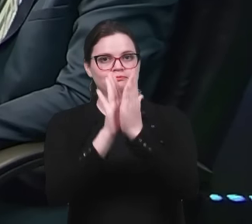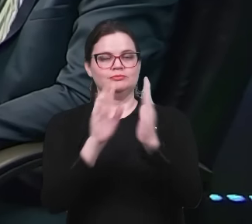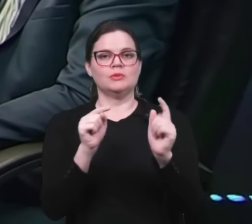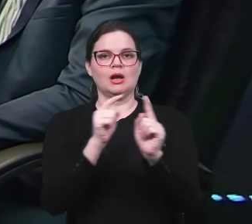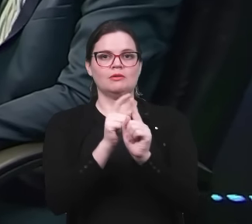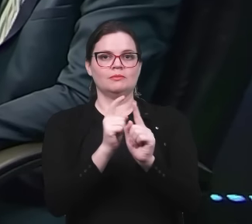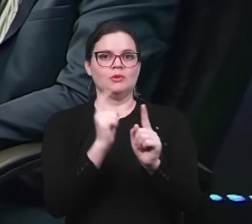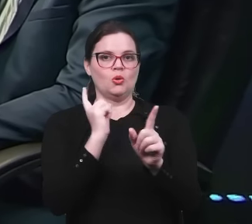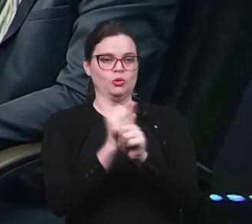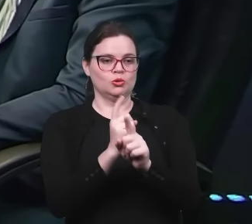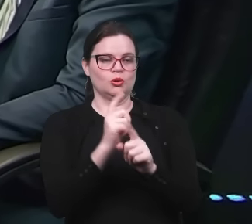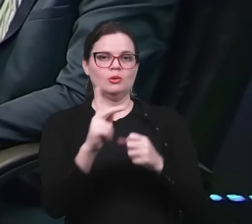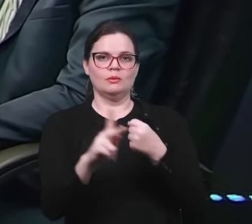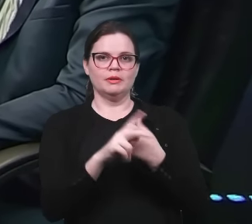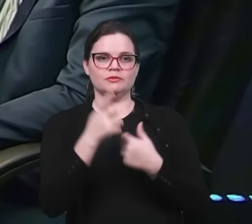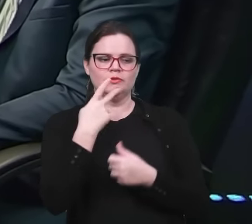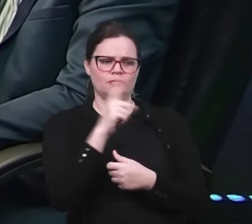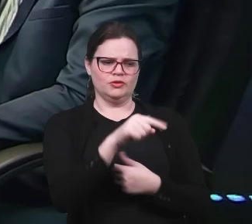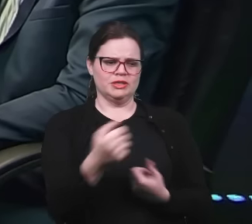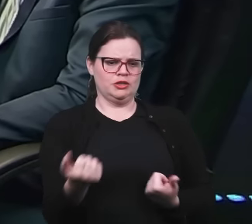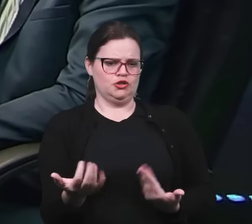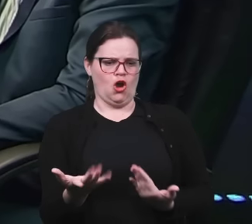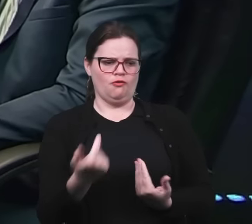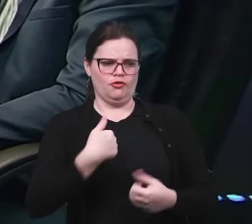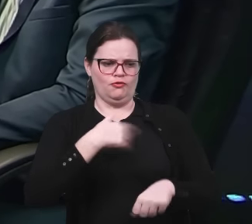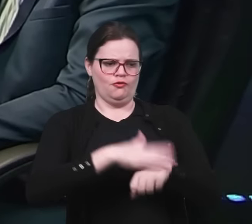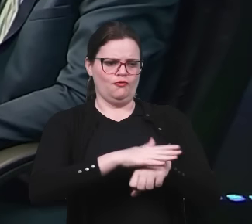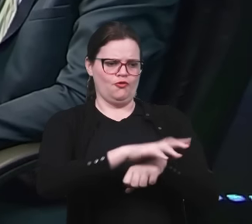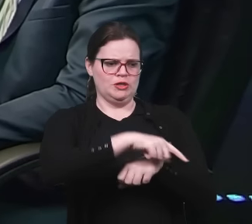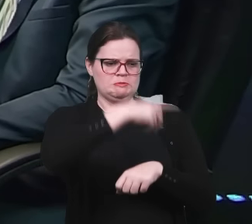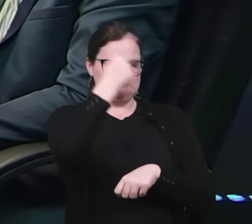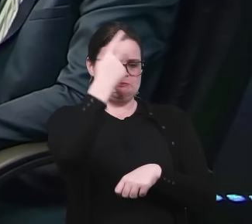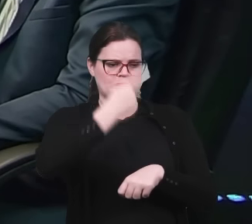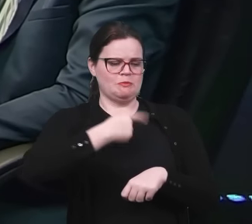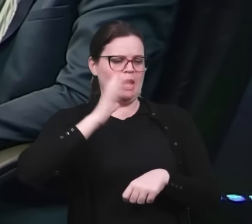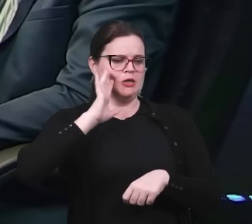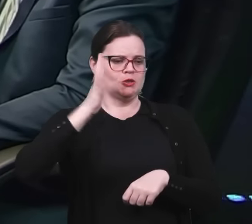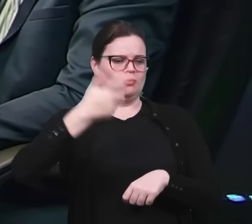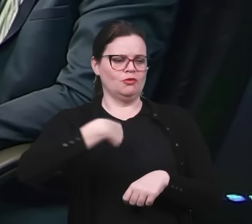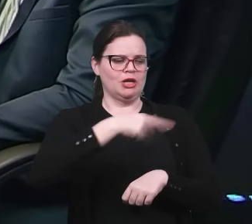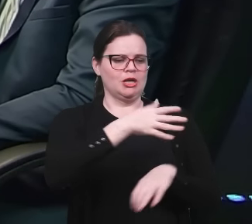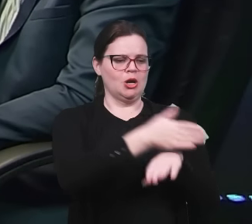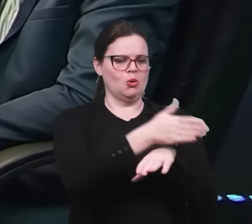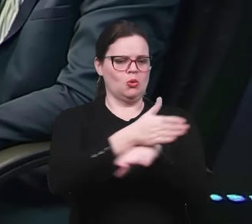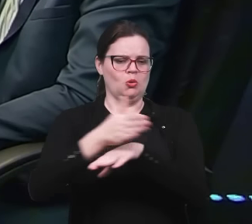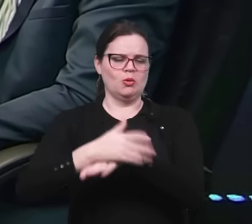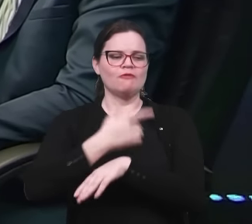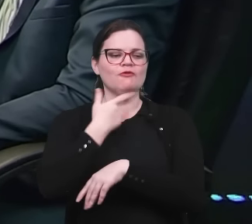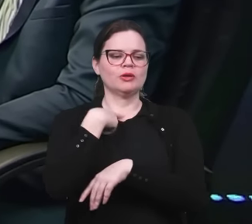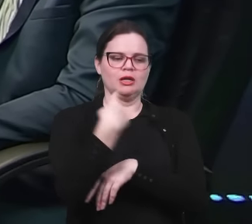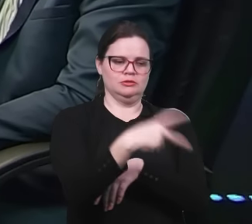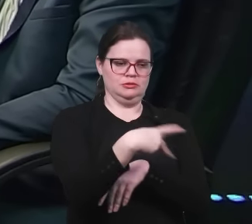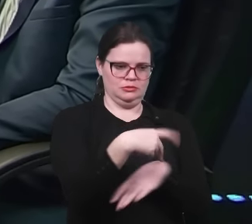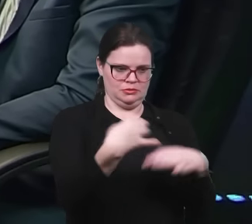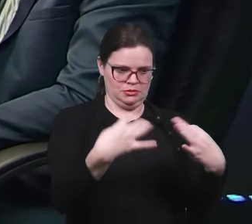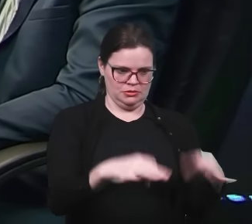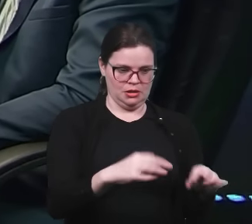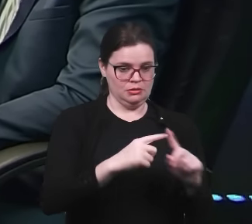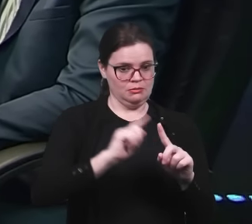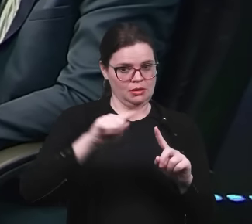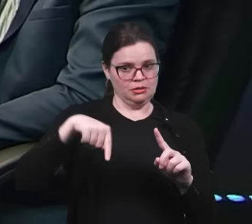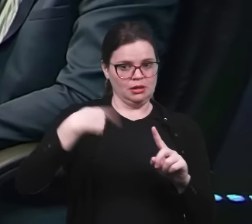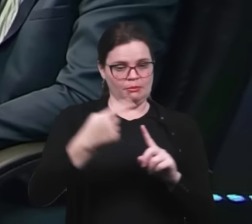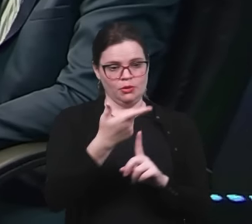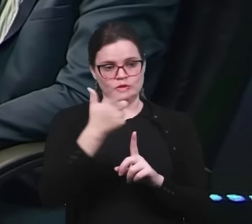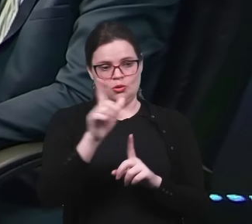eras moço, te cingias a ti mesmo e ia para lugares onde você queria, né? Fazia o que